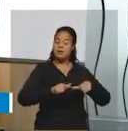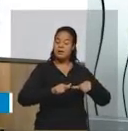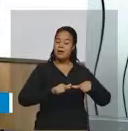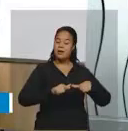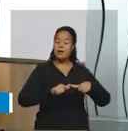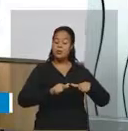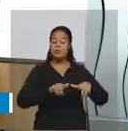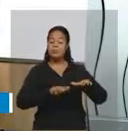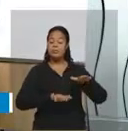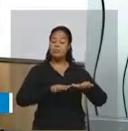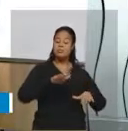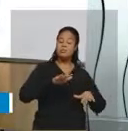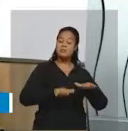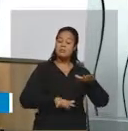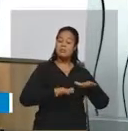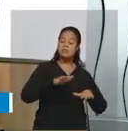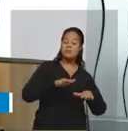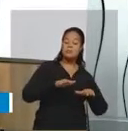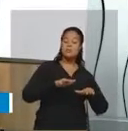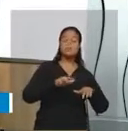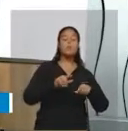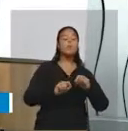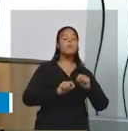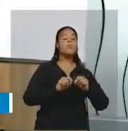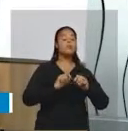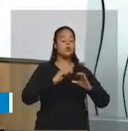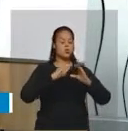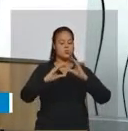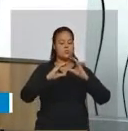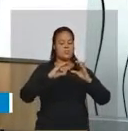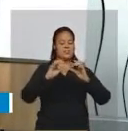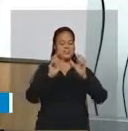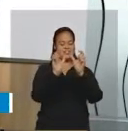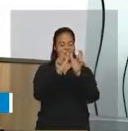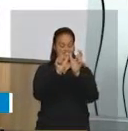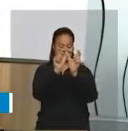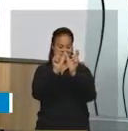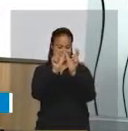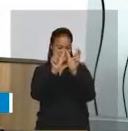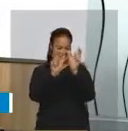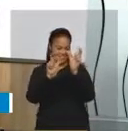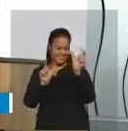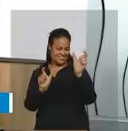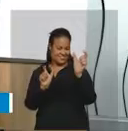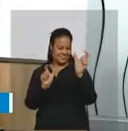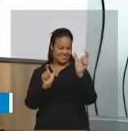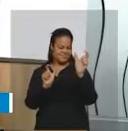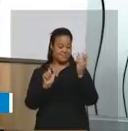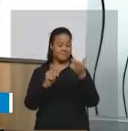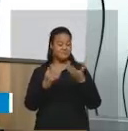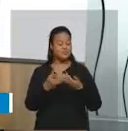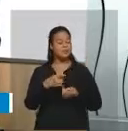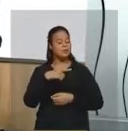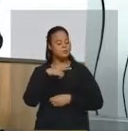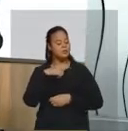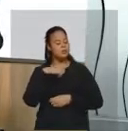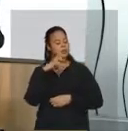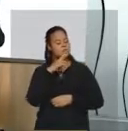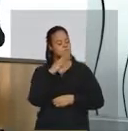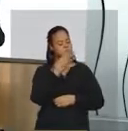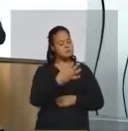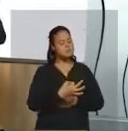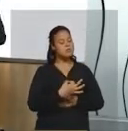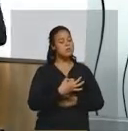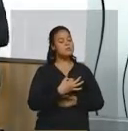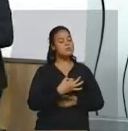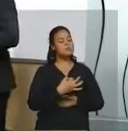relativa à comunicação assíncrona. Por isso que nós estamos aqui tendo como resposta ideal a letra